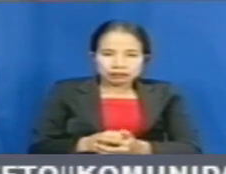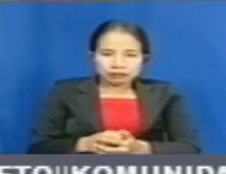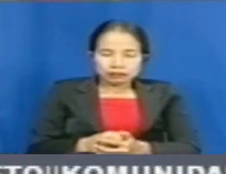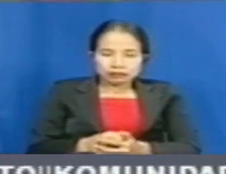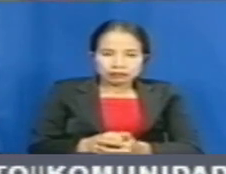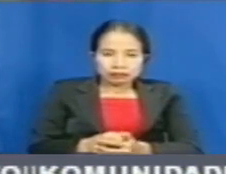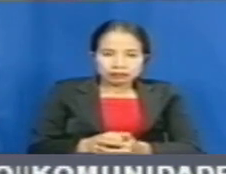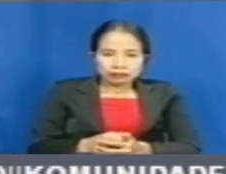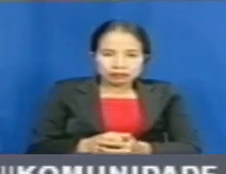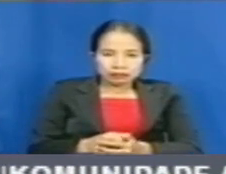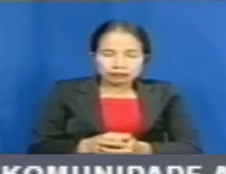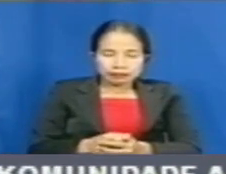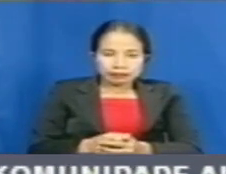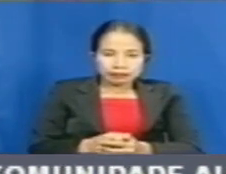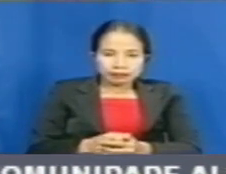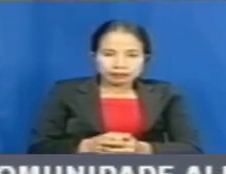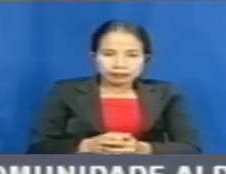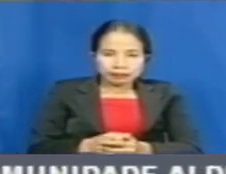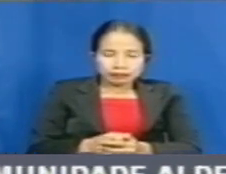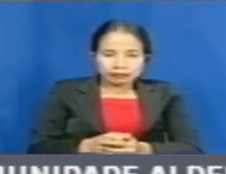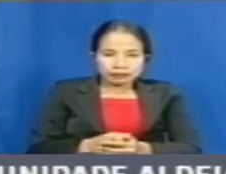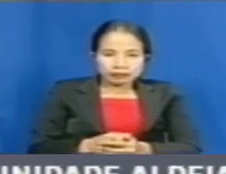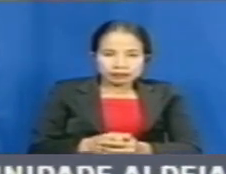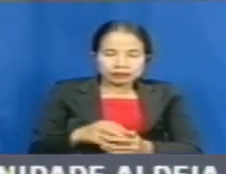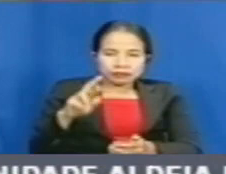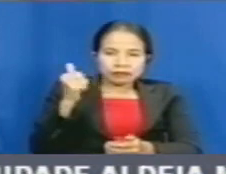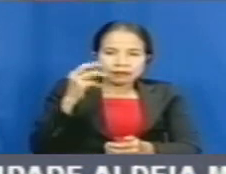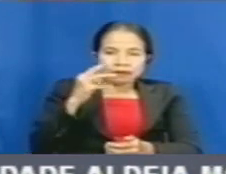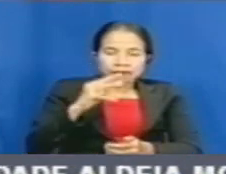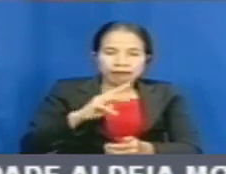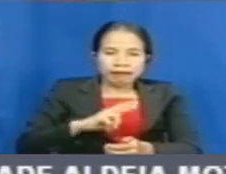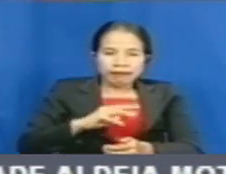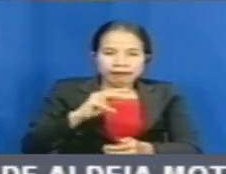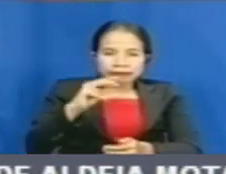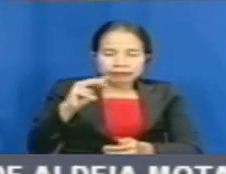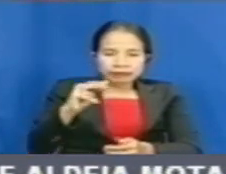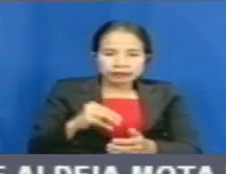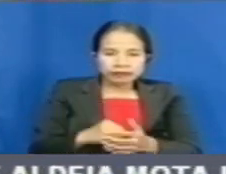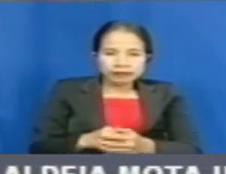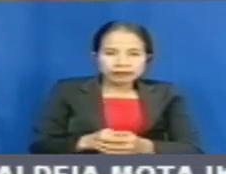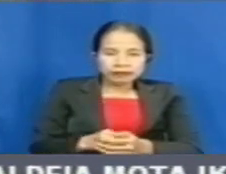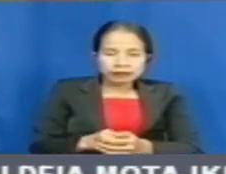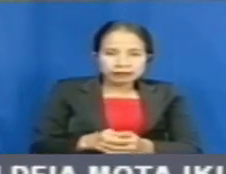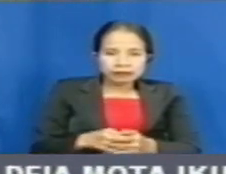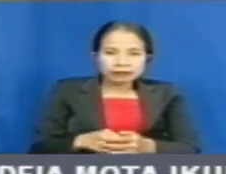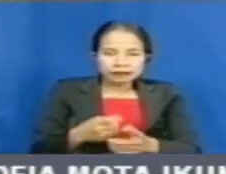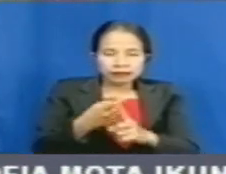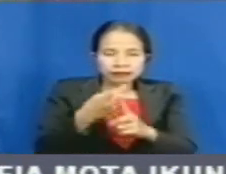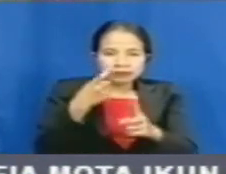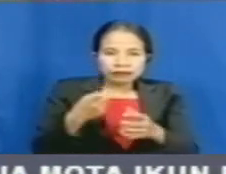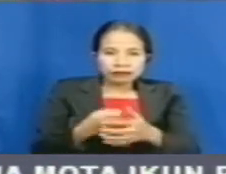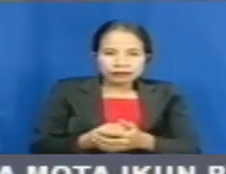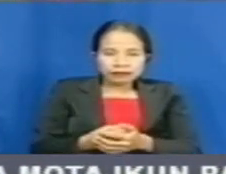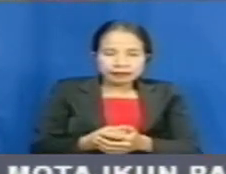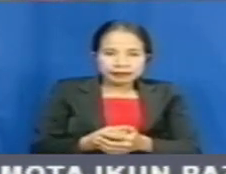I ba liu, dia, dia cablache, ramelau, ramelau, tapo. Ba da totul, puși. I